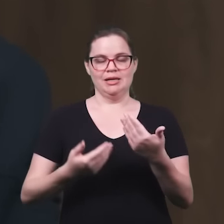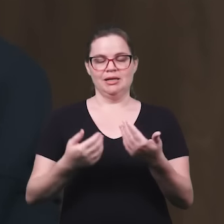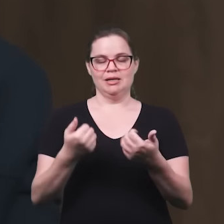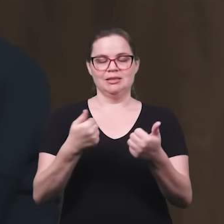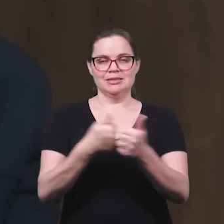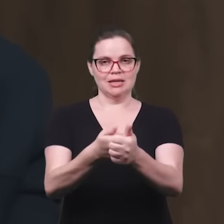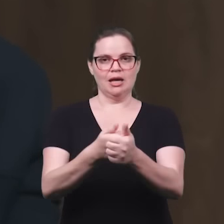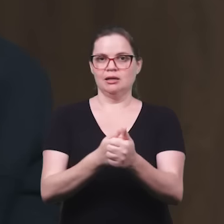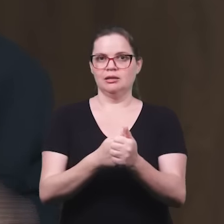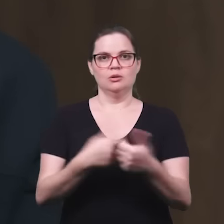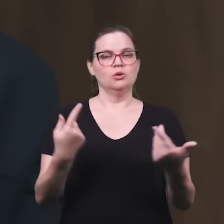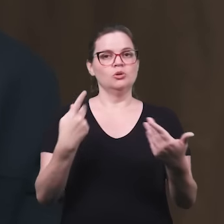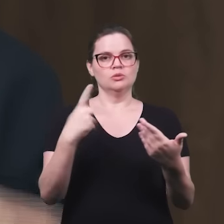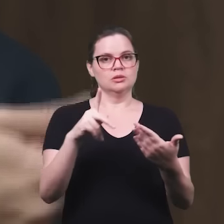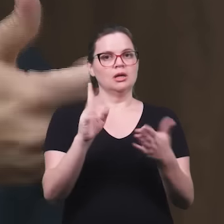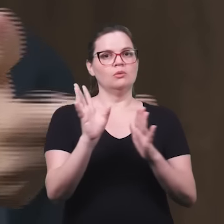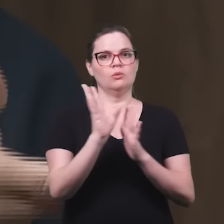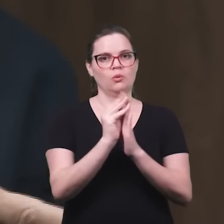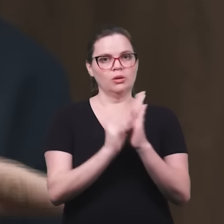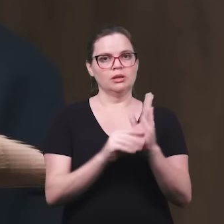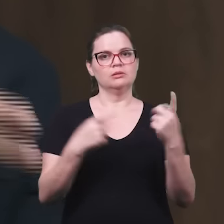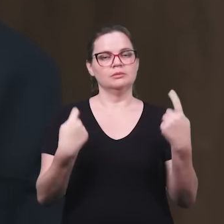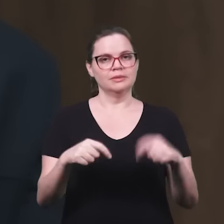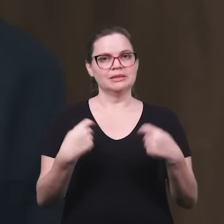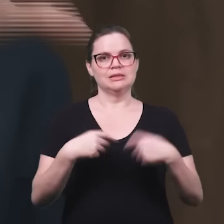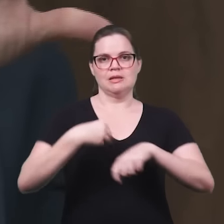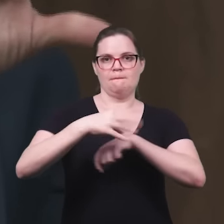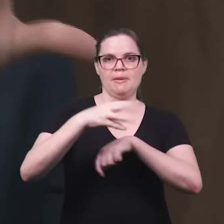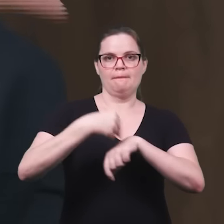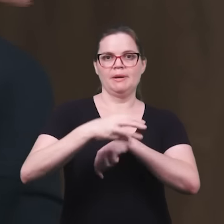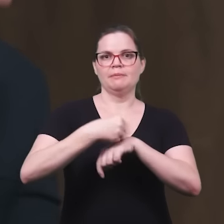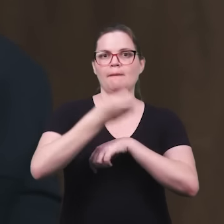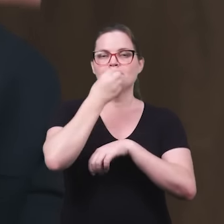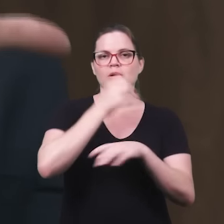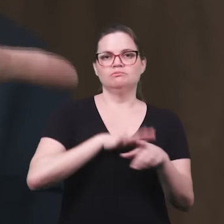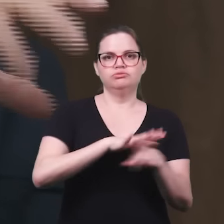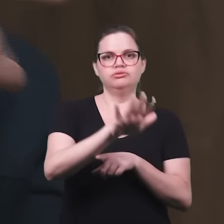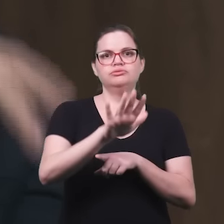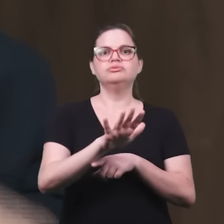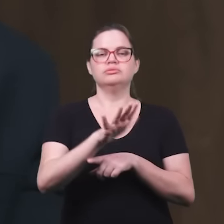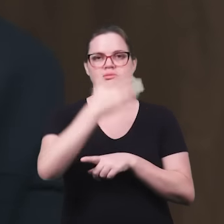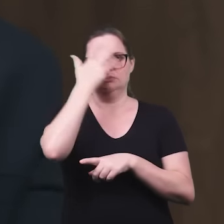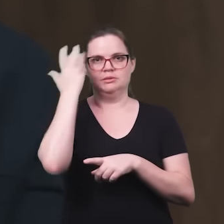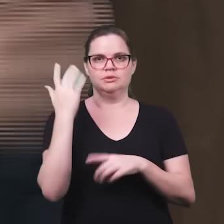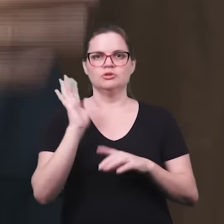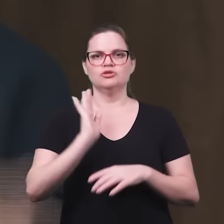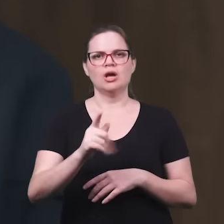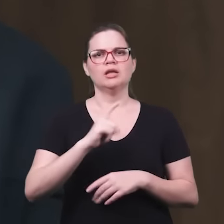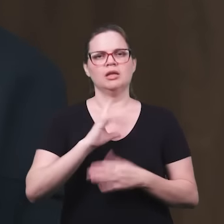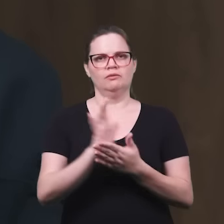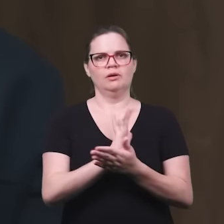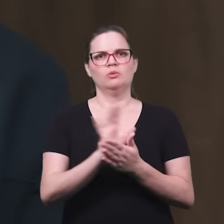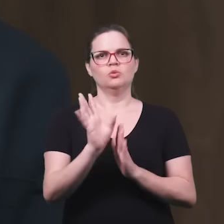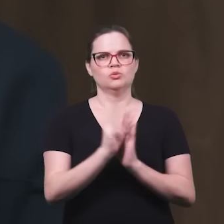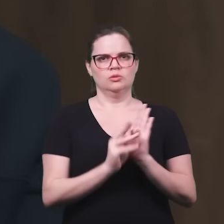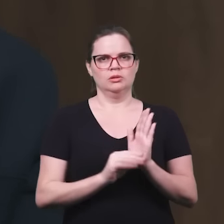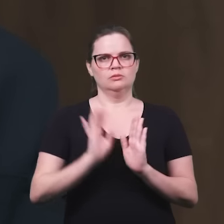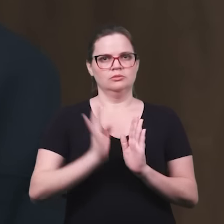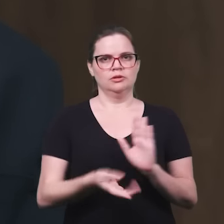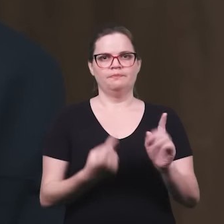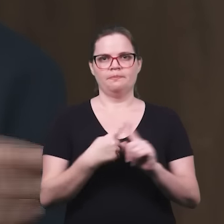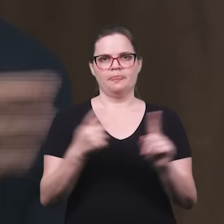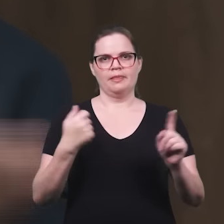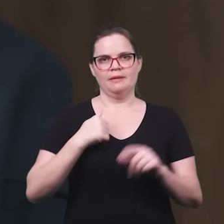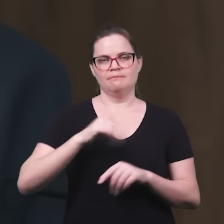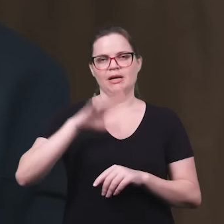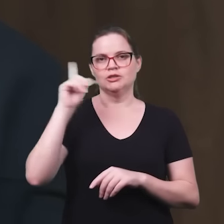seu conteúdo tem que ser muito recomendável pelo Instagram para ele colocar no feed das pessoas assim e chegar. Eu já tive conteúdos assim, tá?